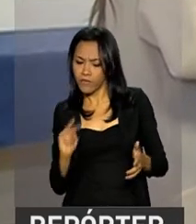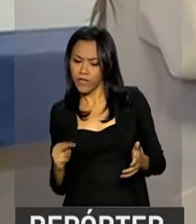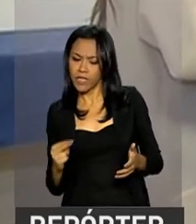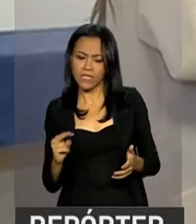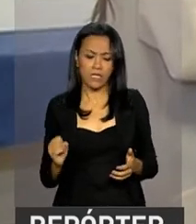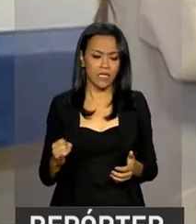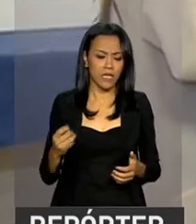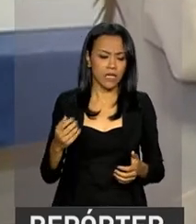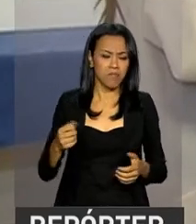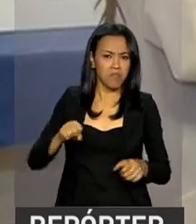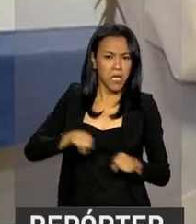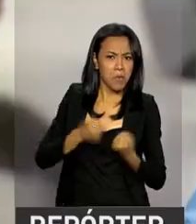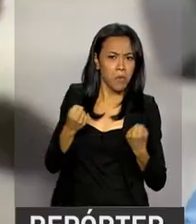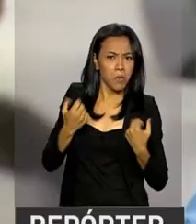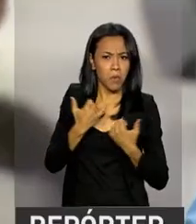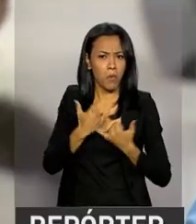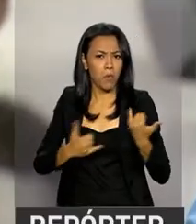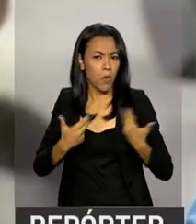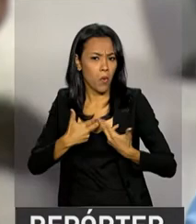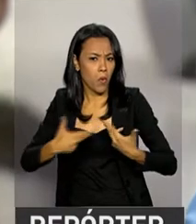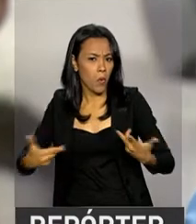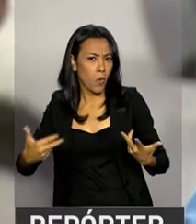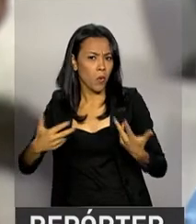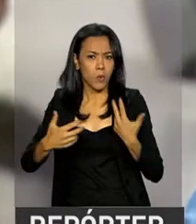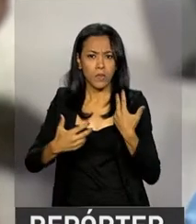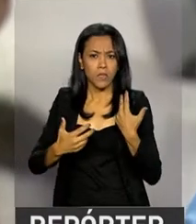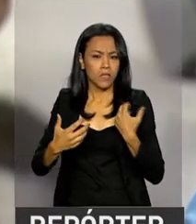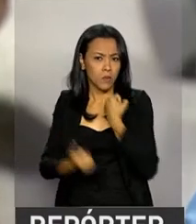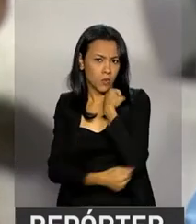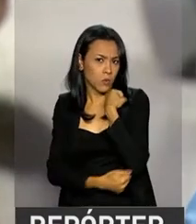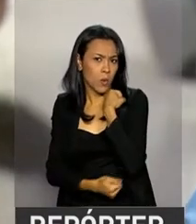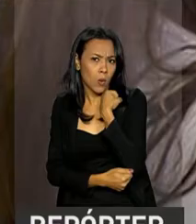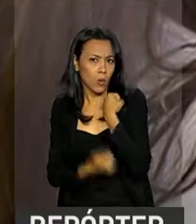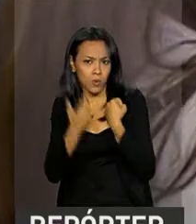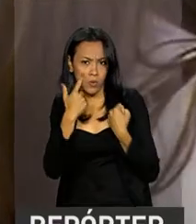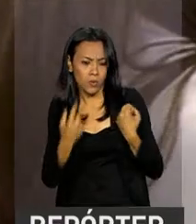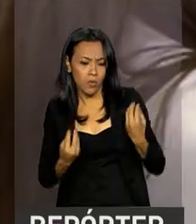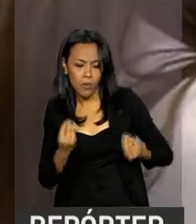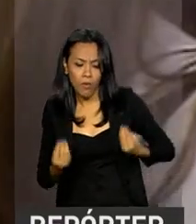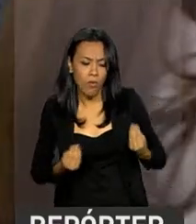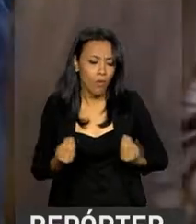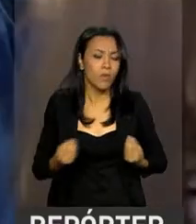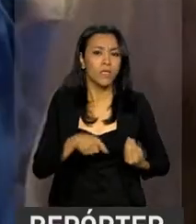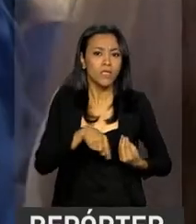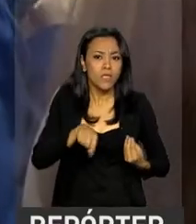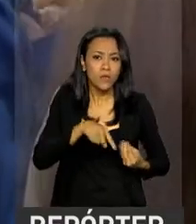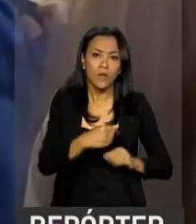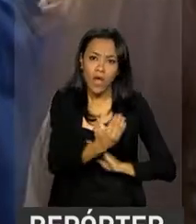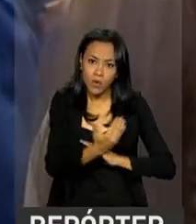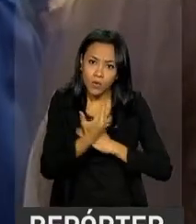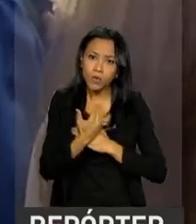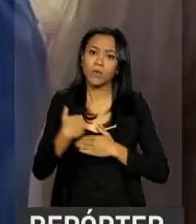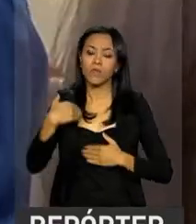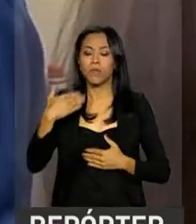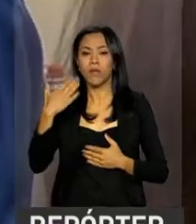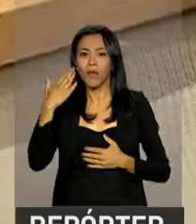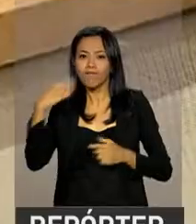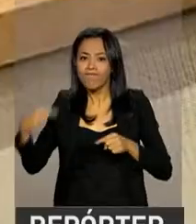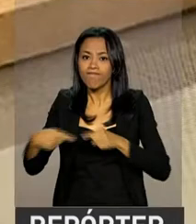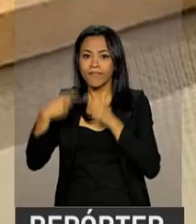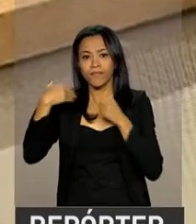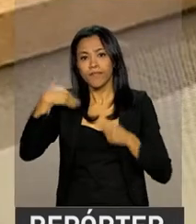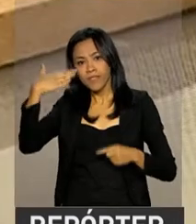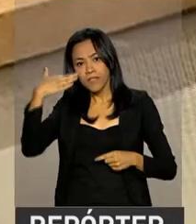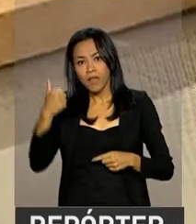indivíduo pode ter sofrido em vida que pode ter deixado alguma marca nos nossos e que isso vai ajudar a gente também a identificar poder